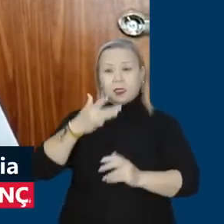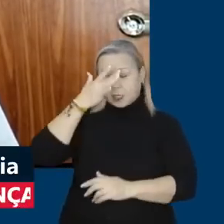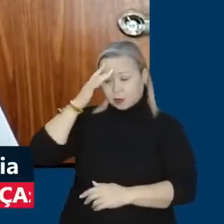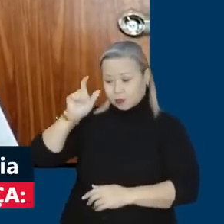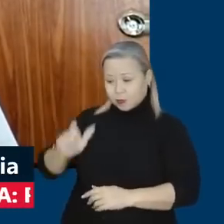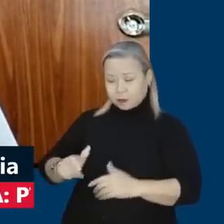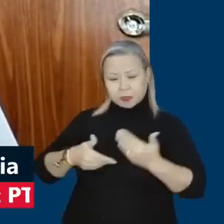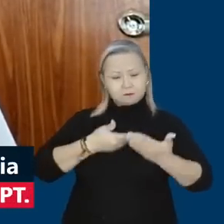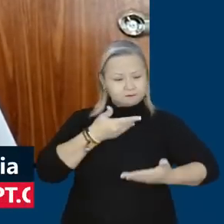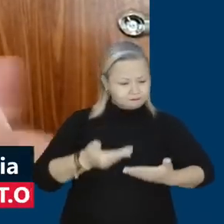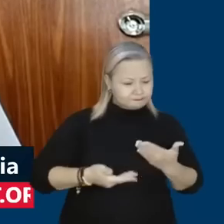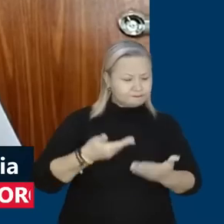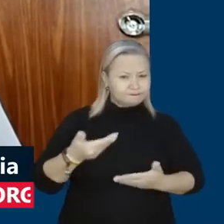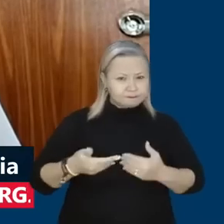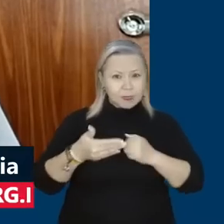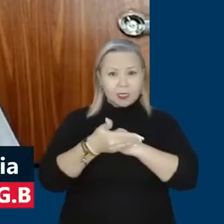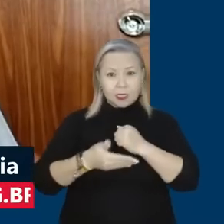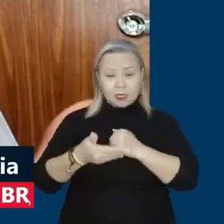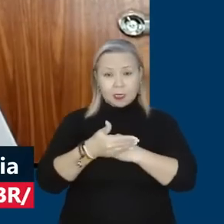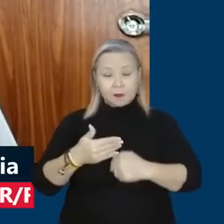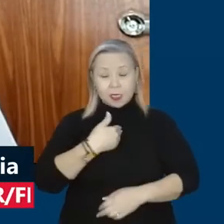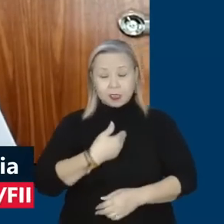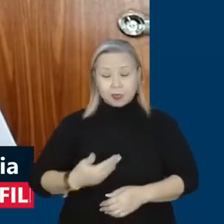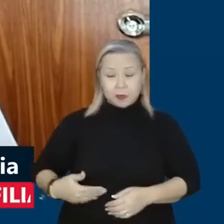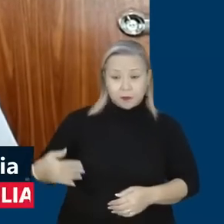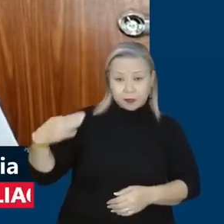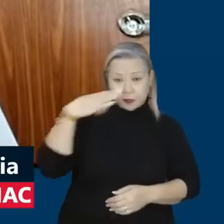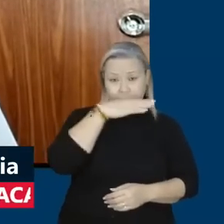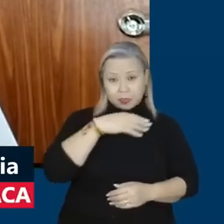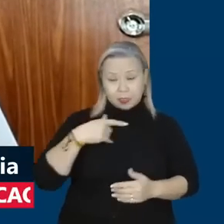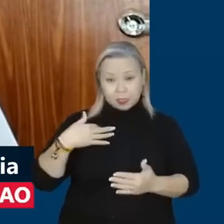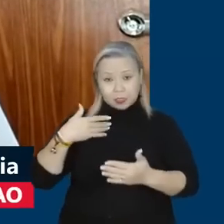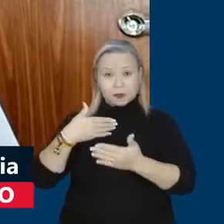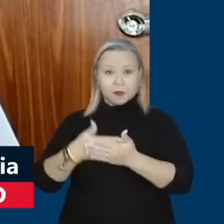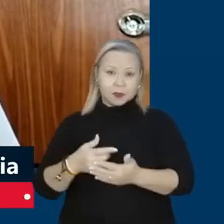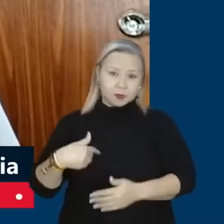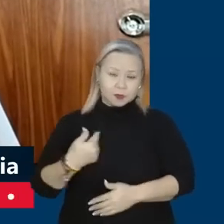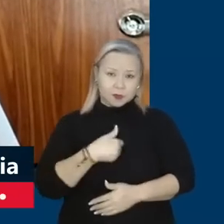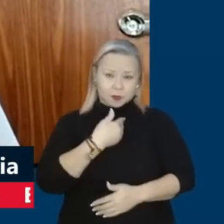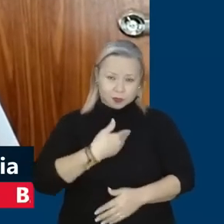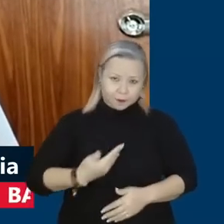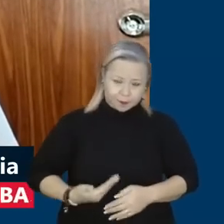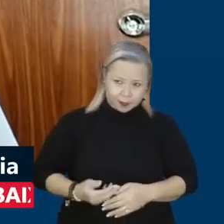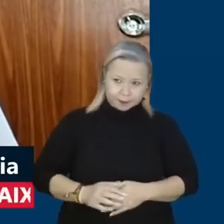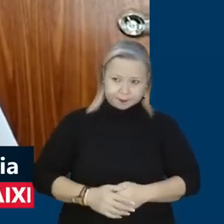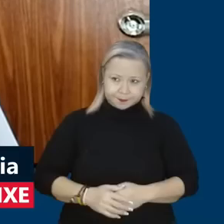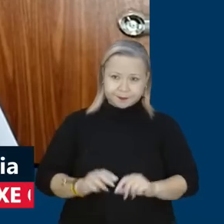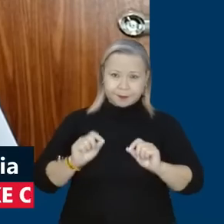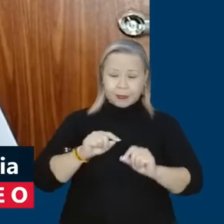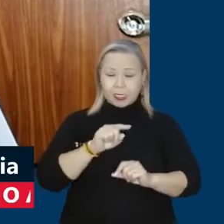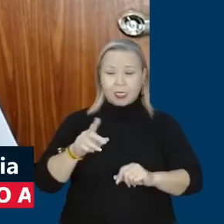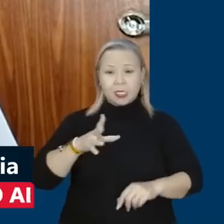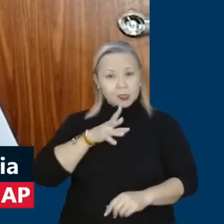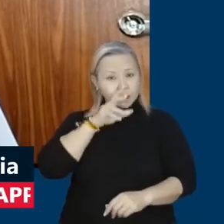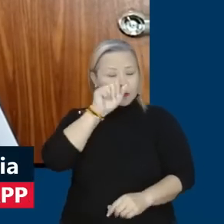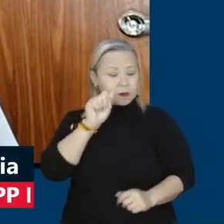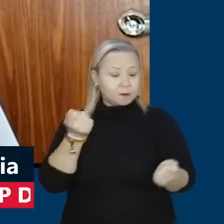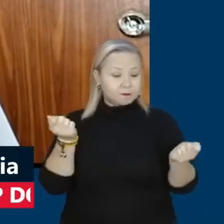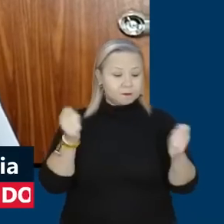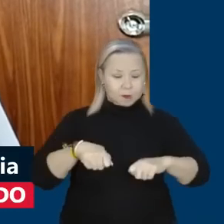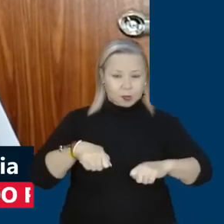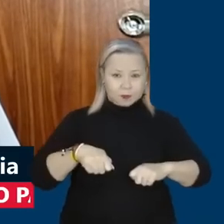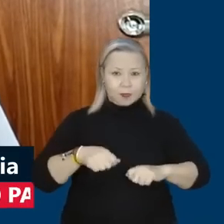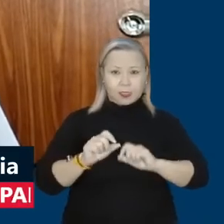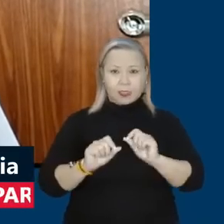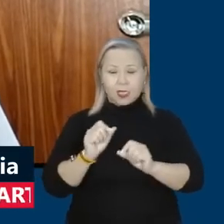circula muito bem na base do governo Bolsonaro e que se aproxima do nosso governo. Portanto, isso fortalece a possibilidade